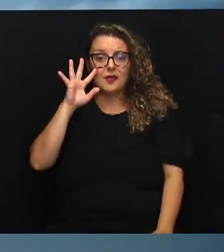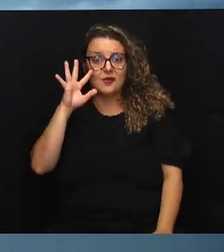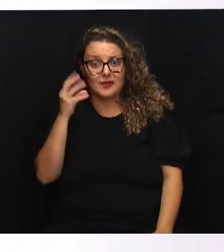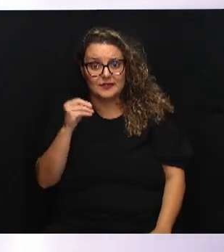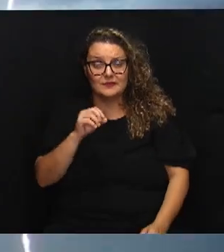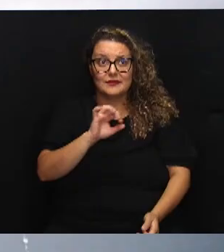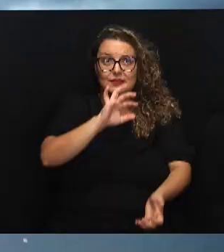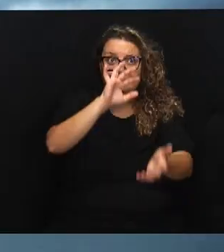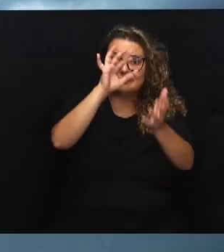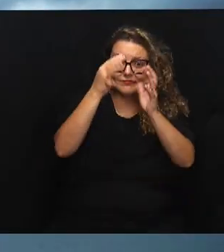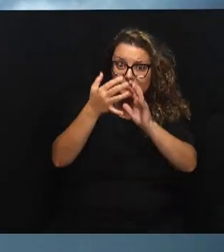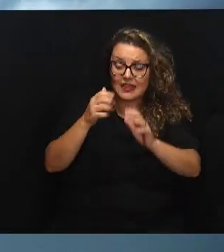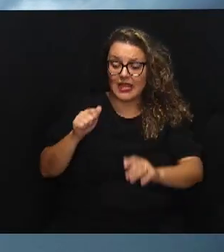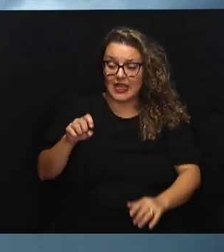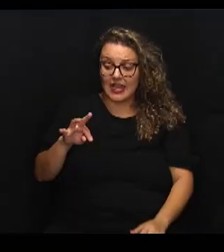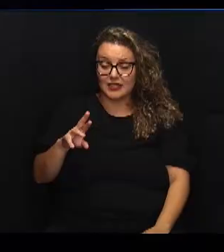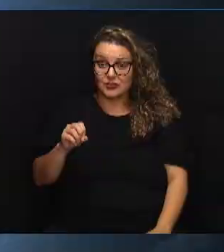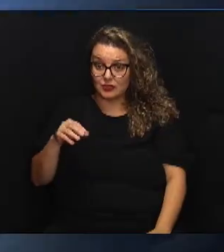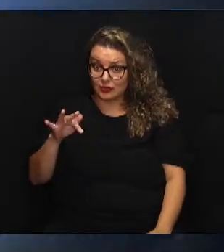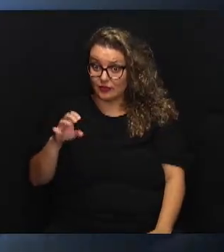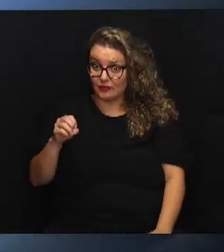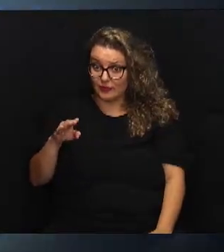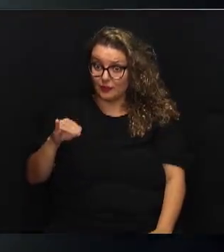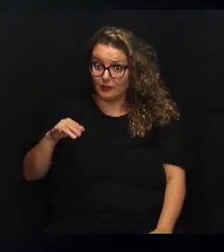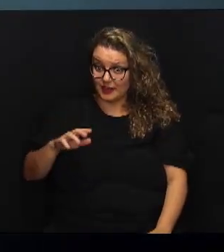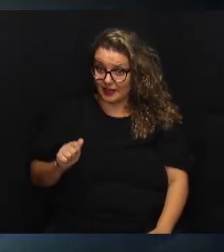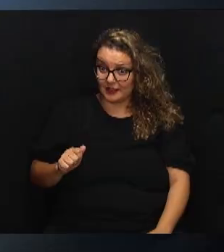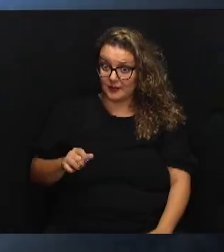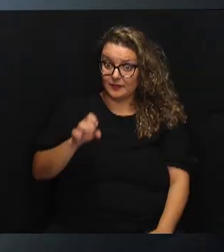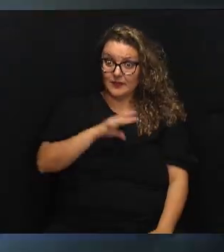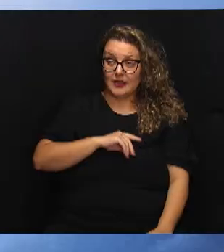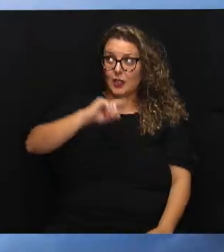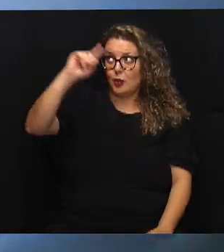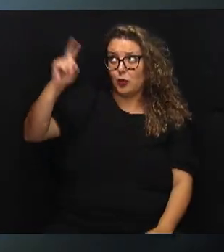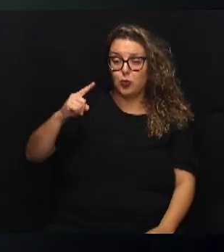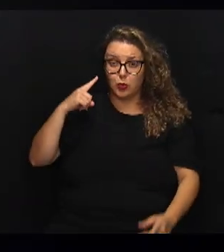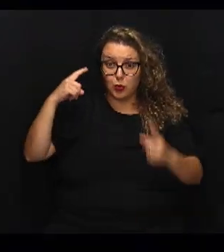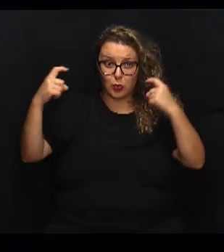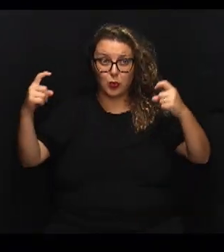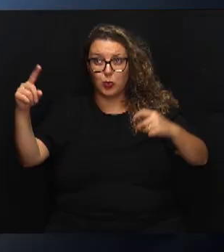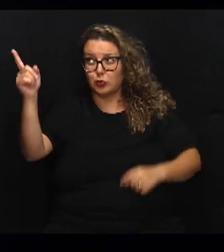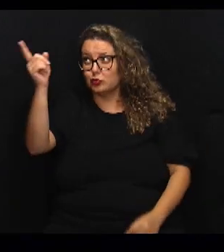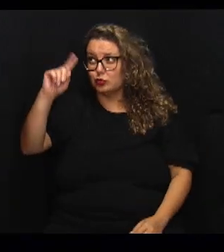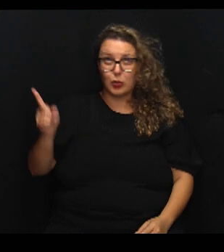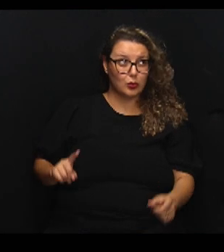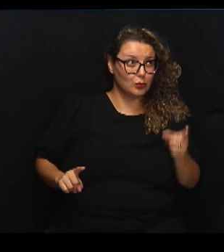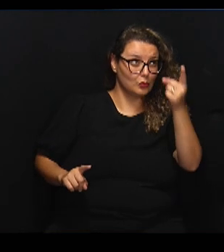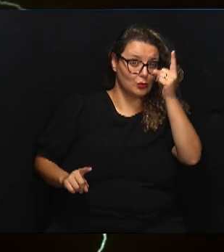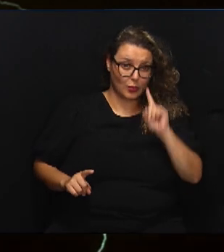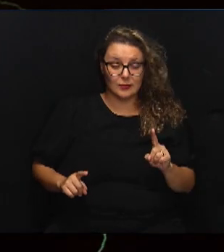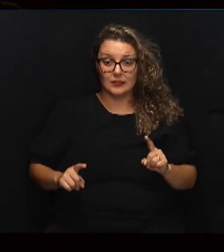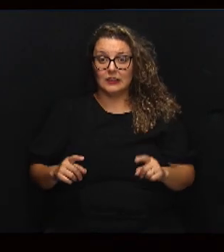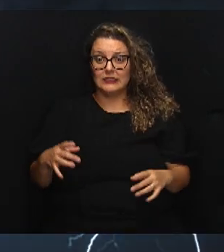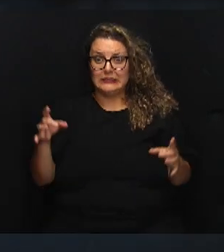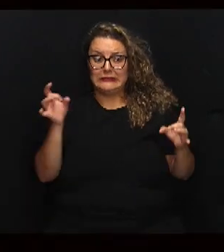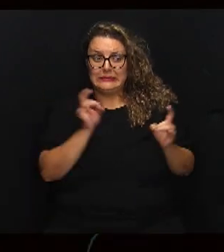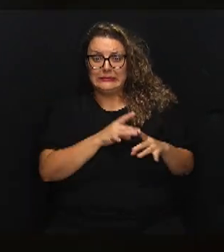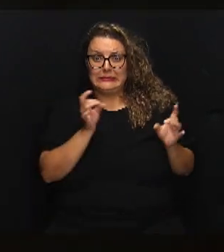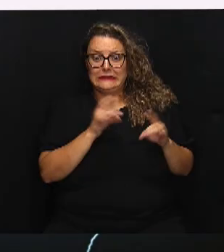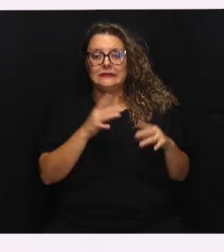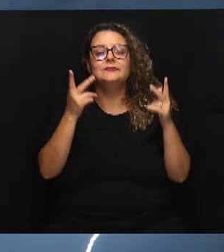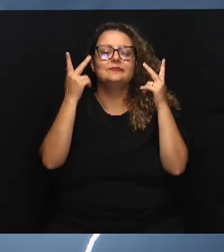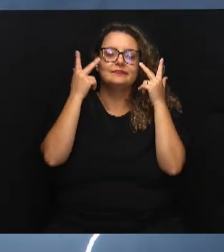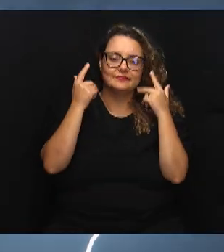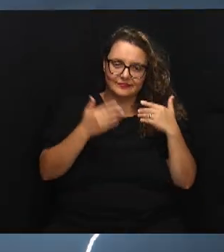de conhecimento sobre o clima. A astrofobia é definido como medo de trovões e relâmpagos. Trata-se de